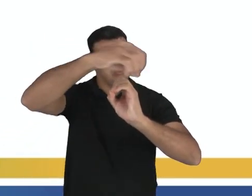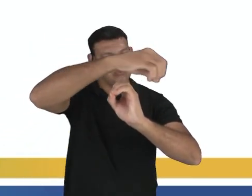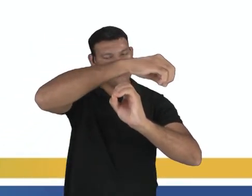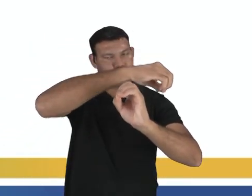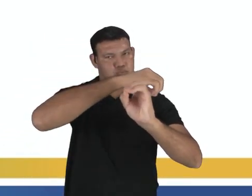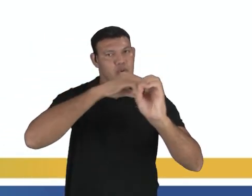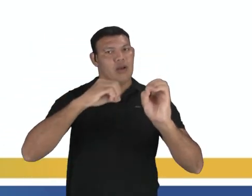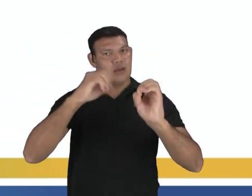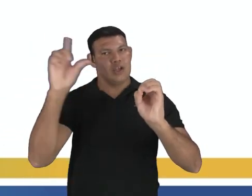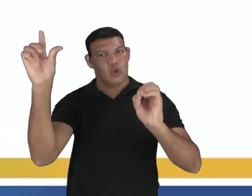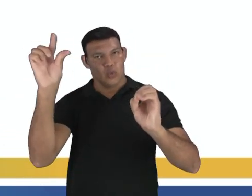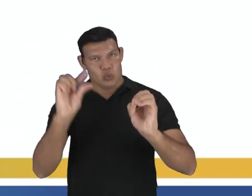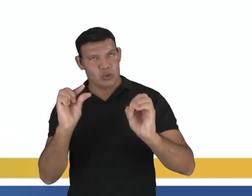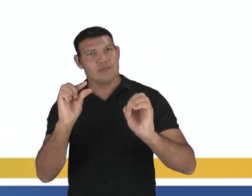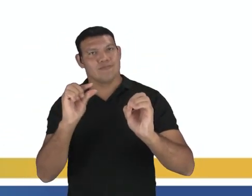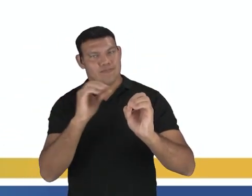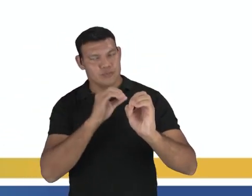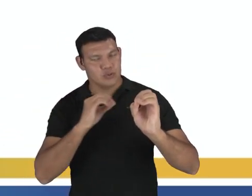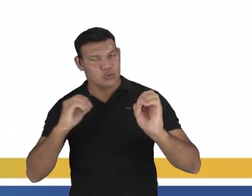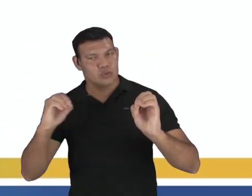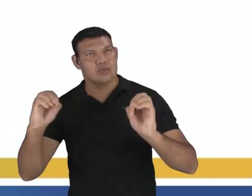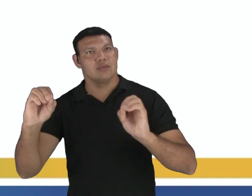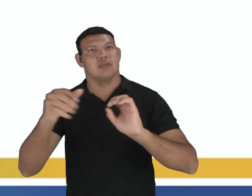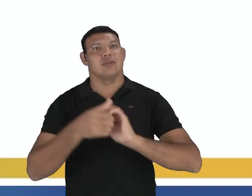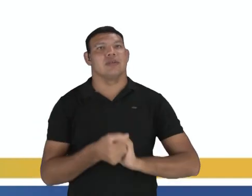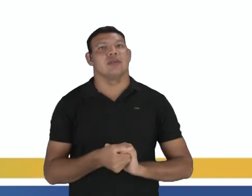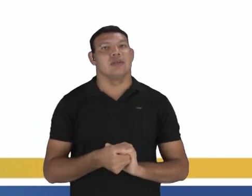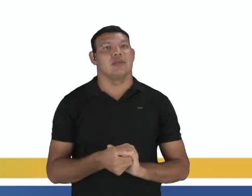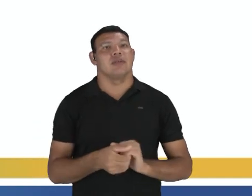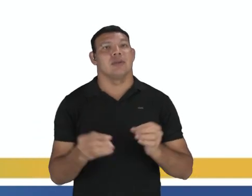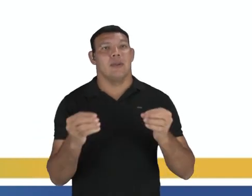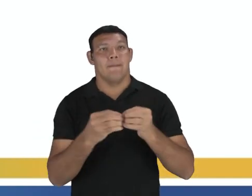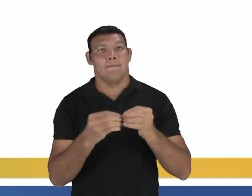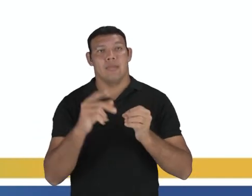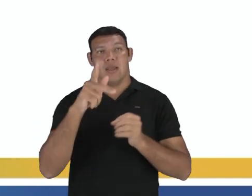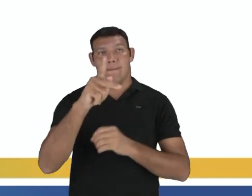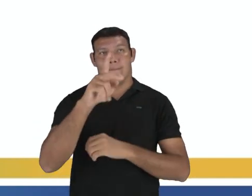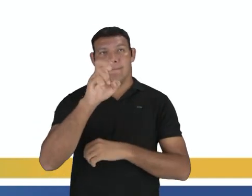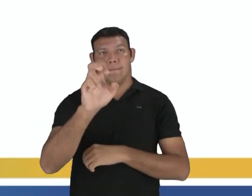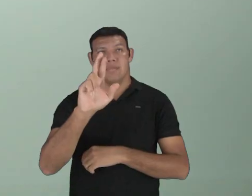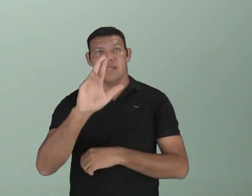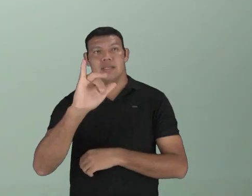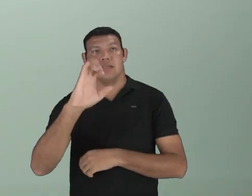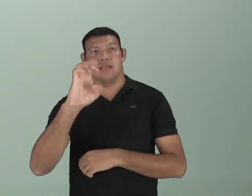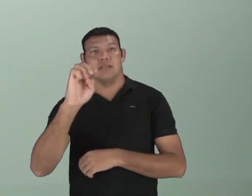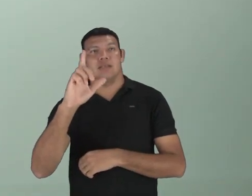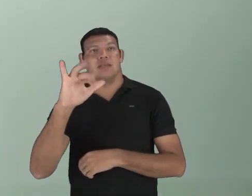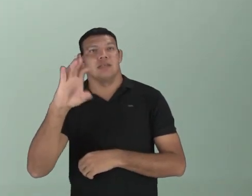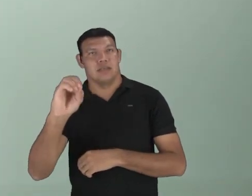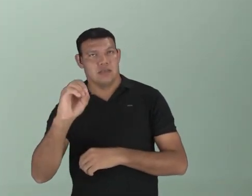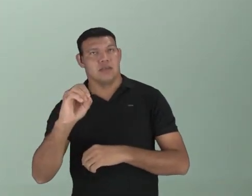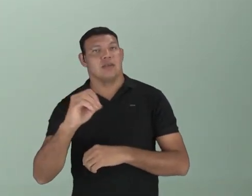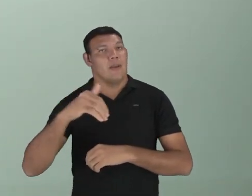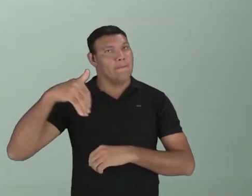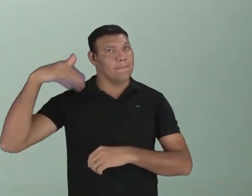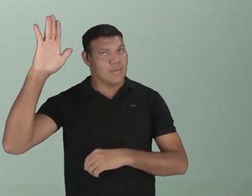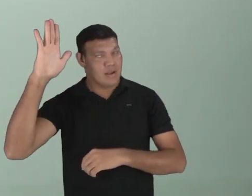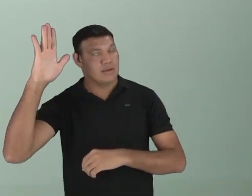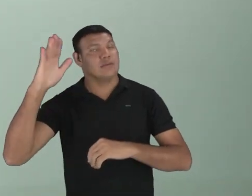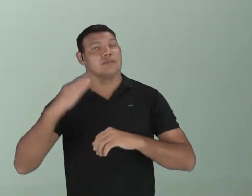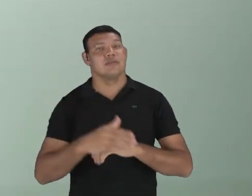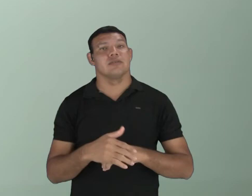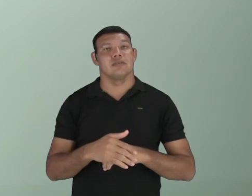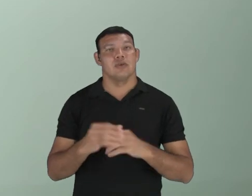do periélio e mínima nas proximidades do afélio. E energia cinética é porque ele está comparando velocidade. E aí a gente já viu, quanto